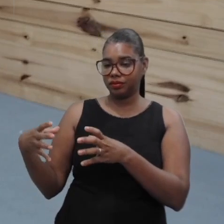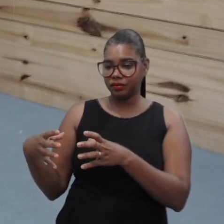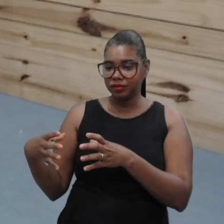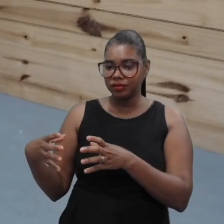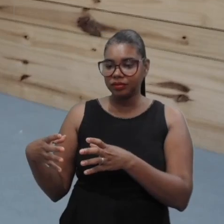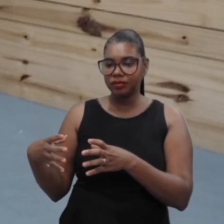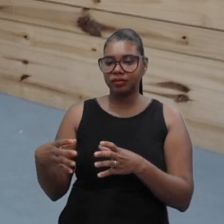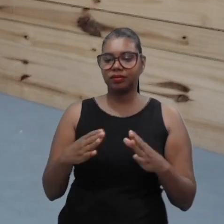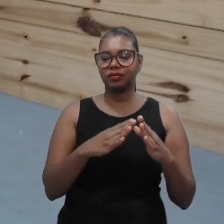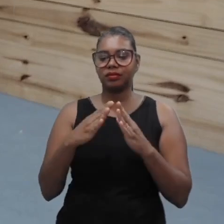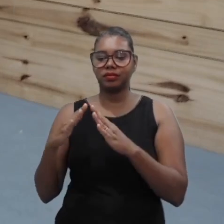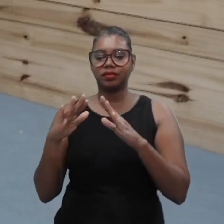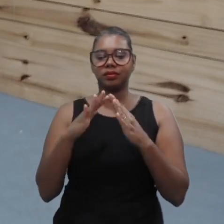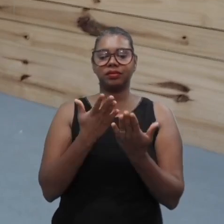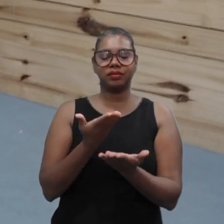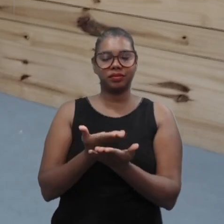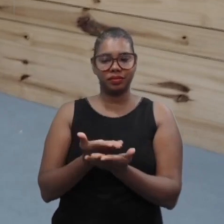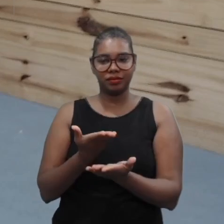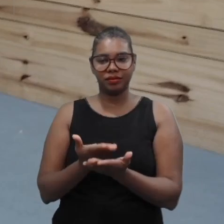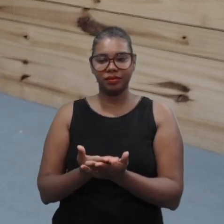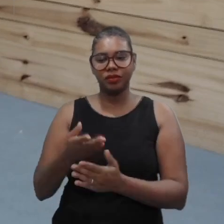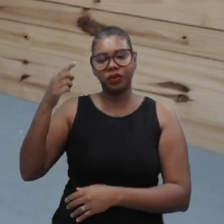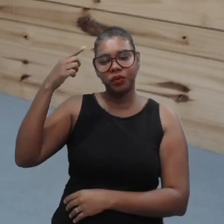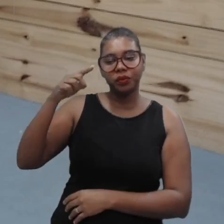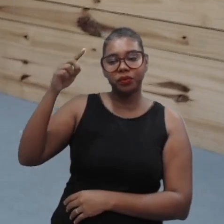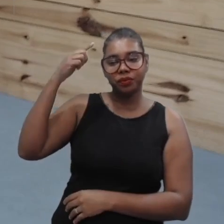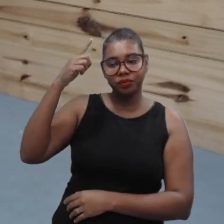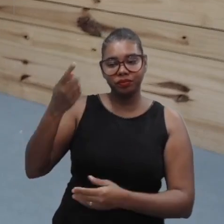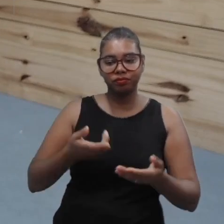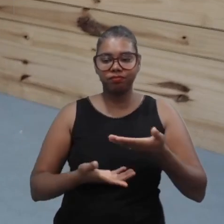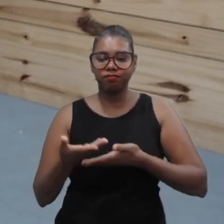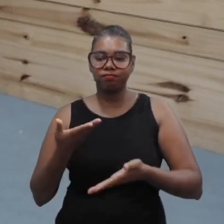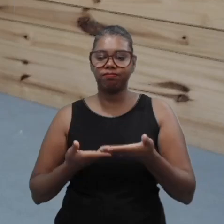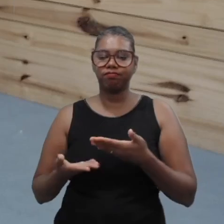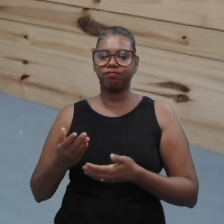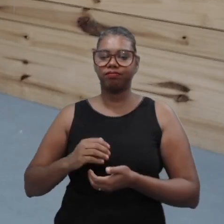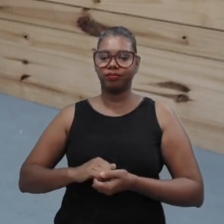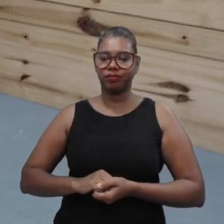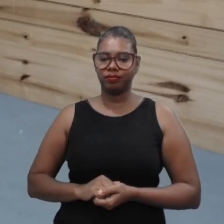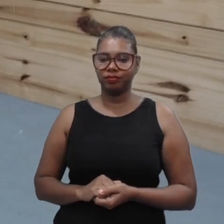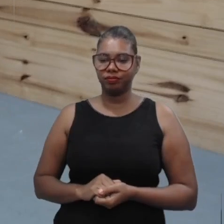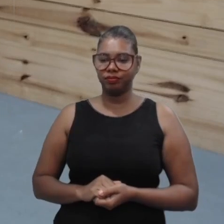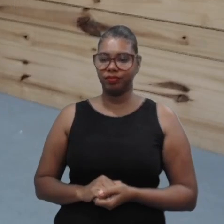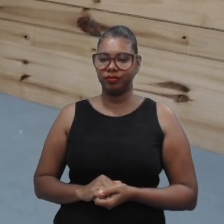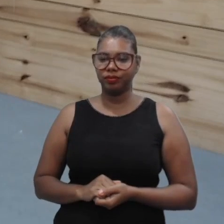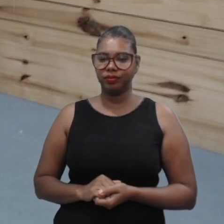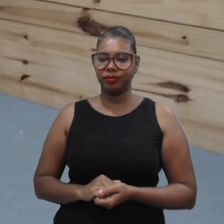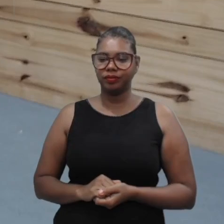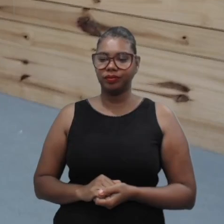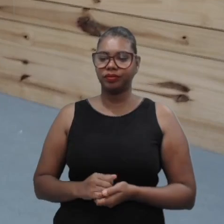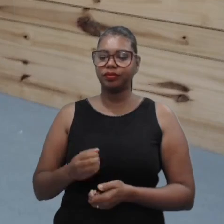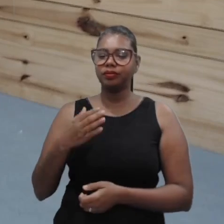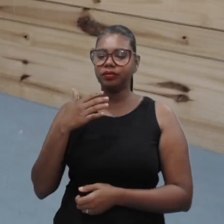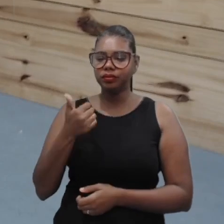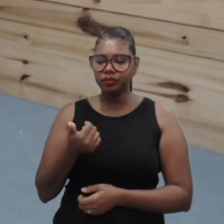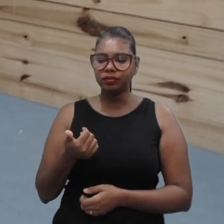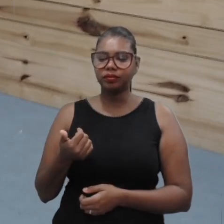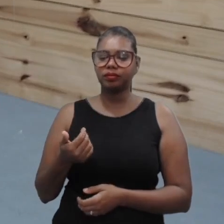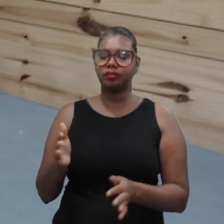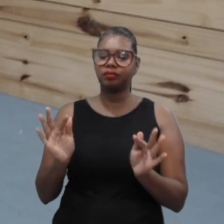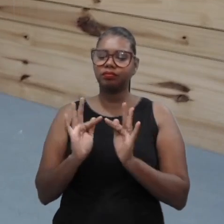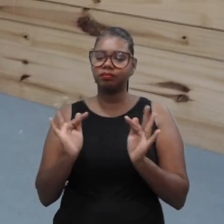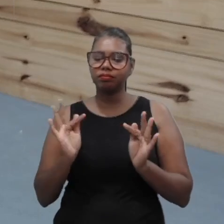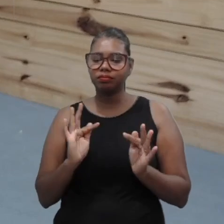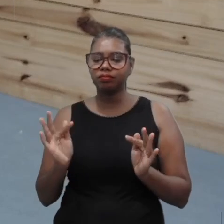a comunidade escolar vão estar no dia a dia lidando com essas questões de uma forma tranquila ao longo